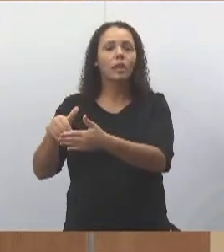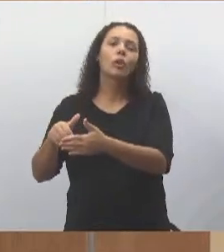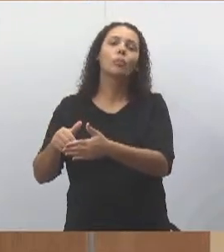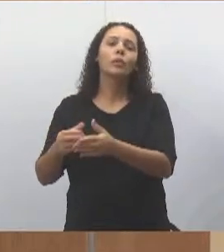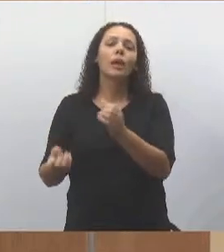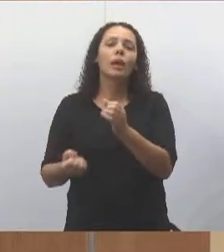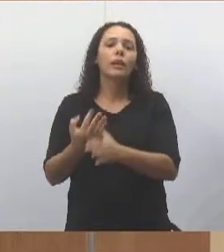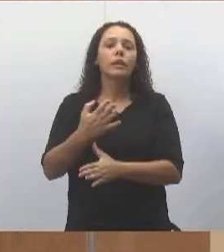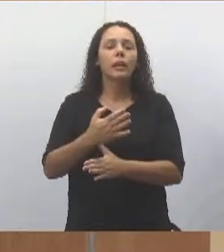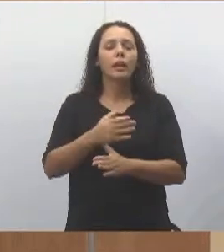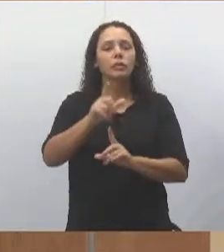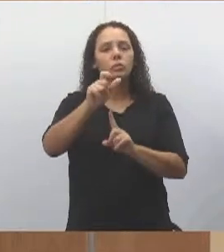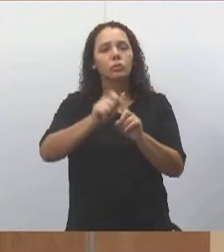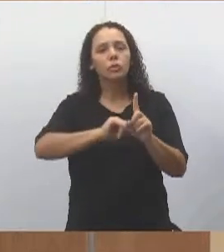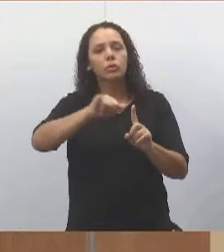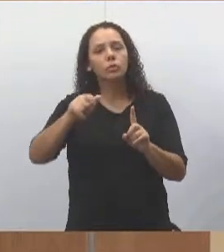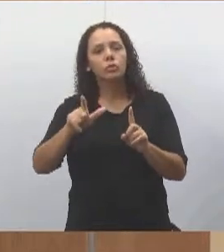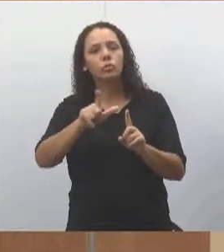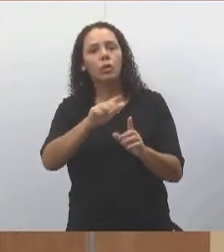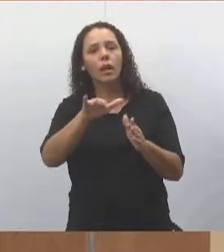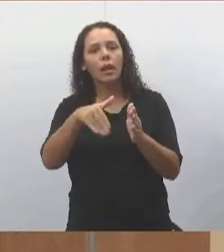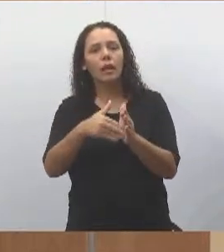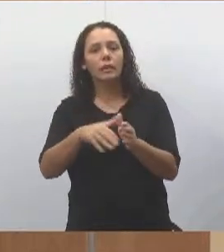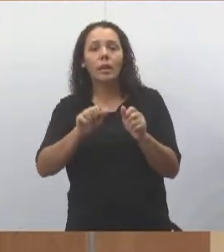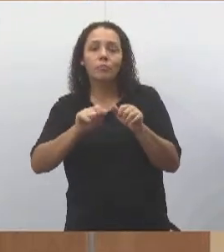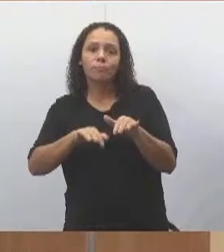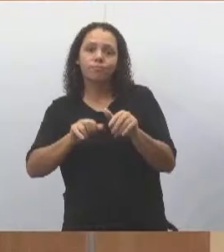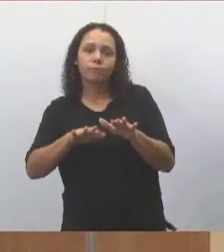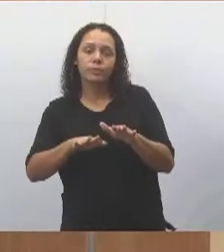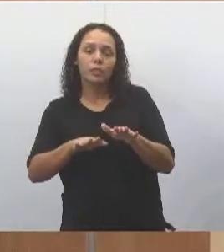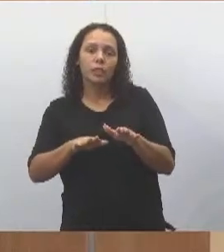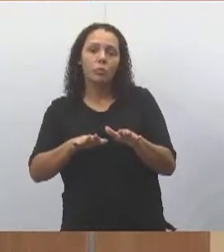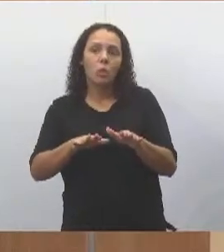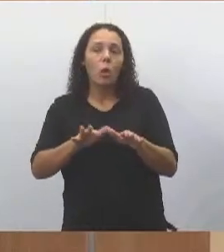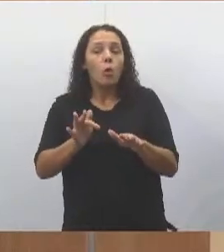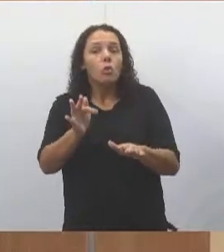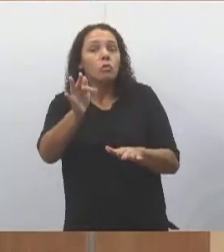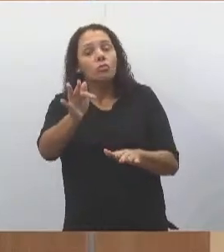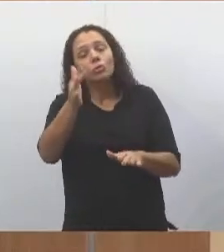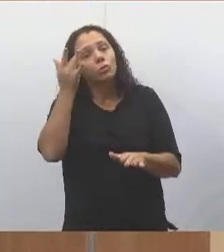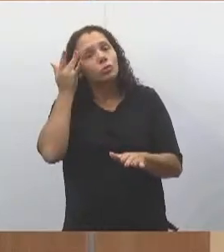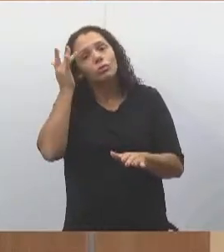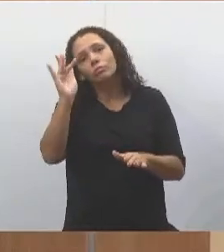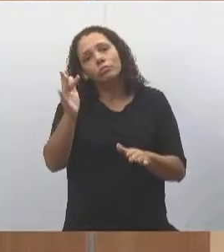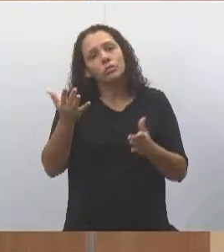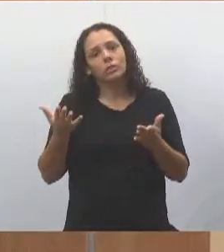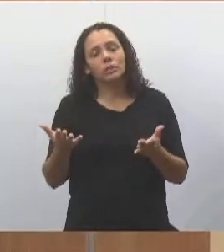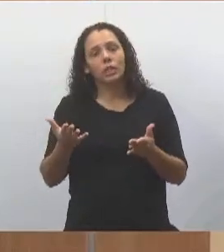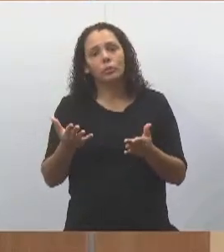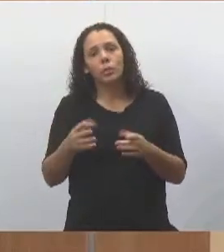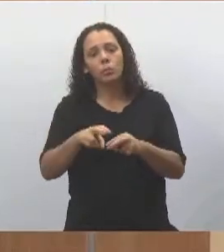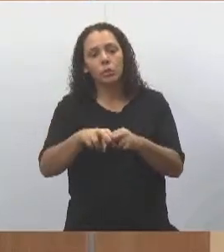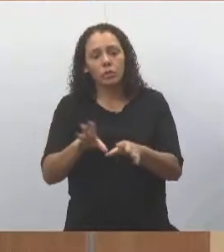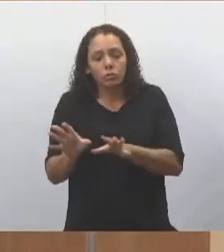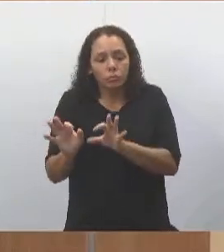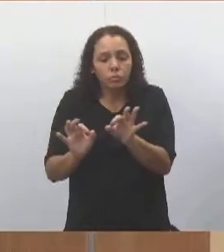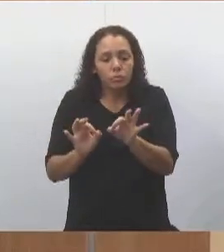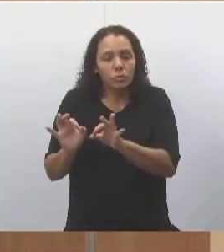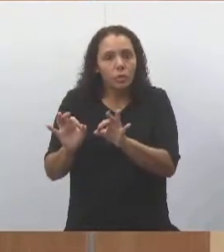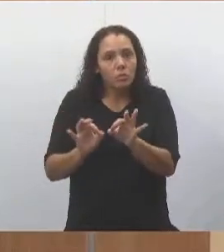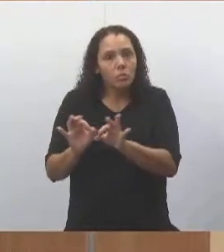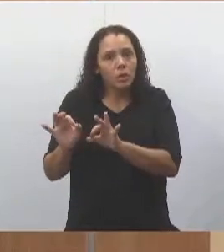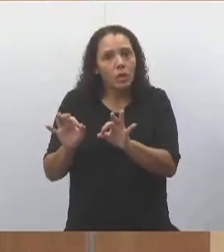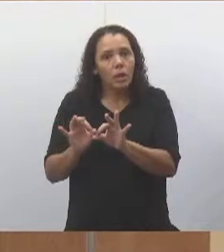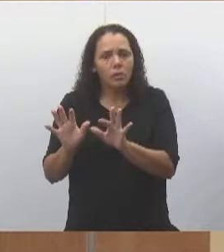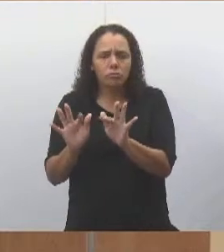setembro, e a gente não sabe qual vai ser o futuro pela nossa frente quando a gente faz um orçamento. Então, a gente faz de um jeito um tanto